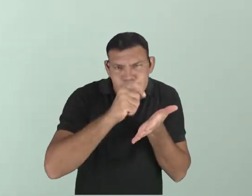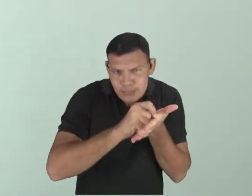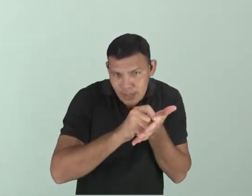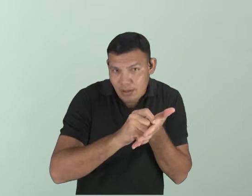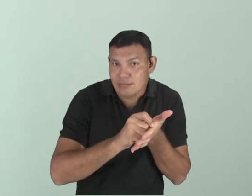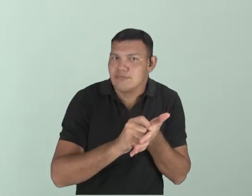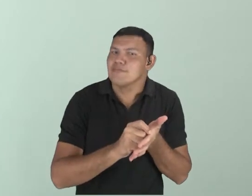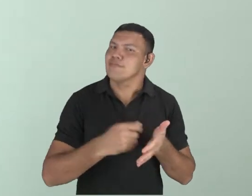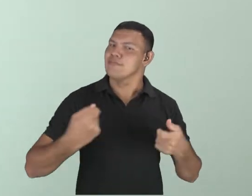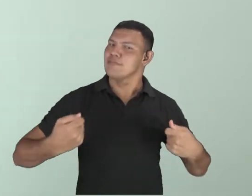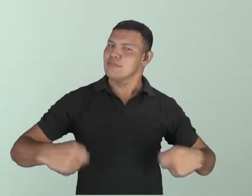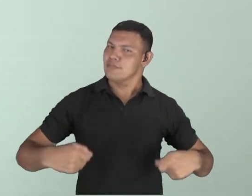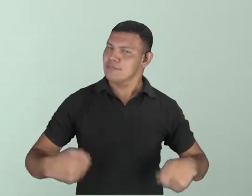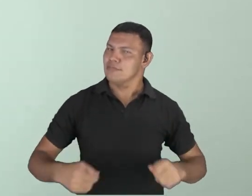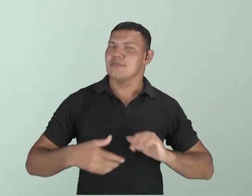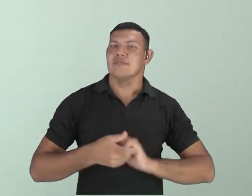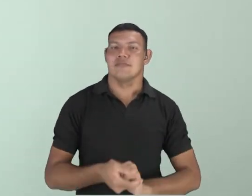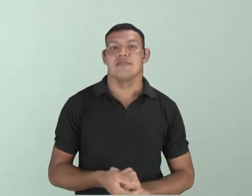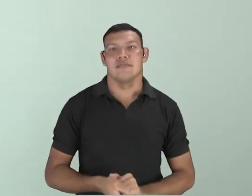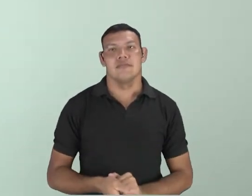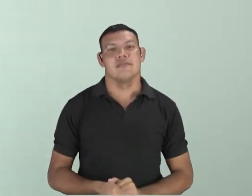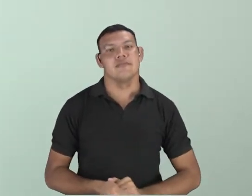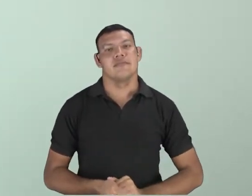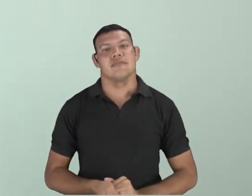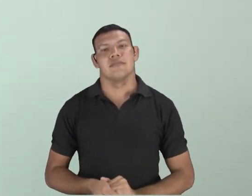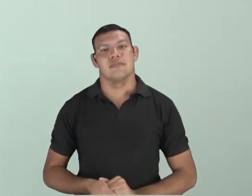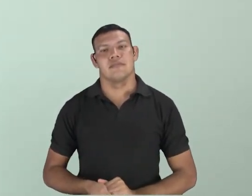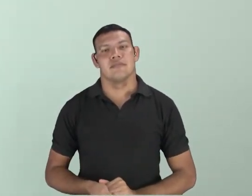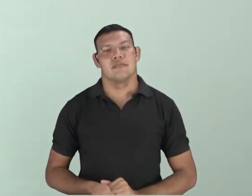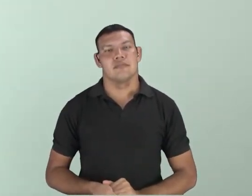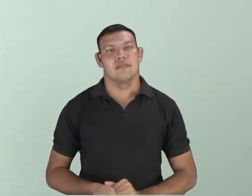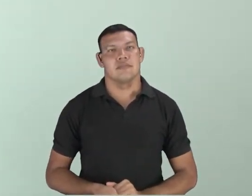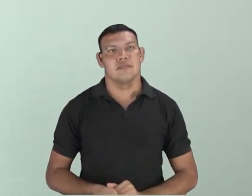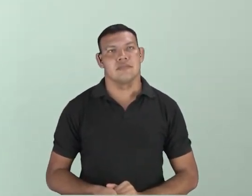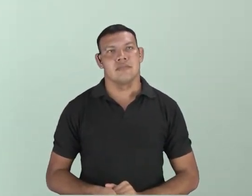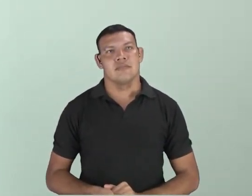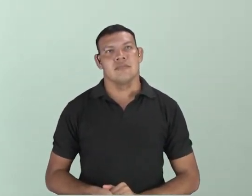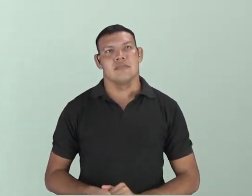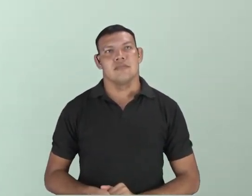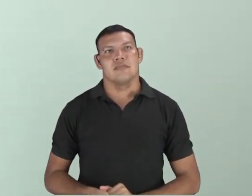daí? Linguagem escrita, oral, recursos diferentes.